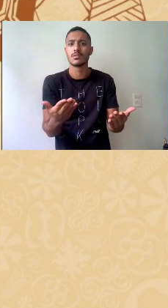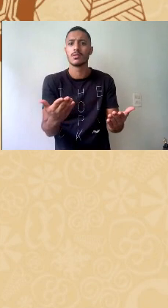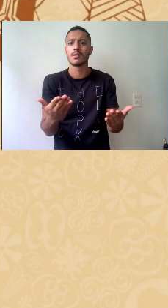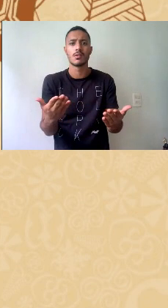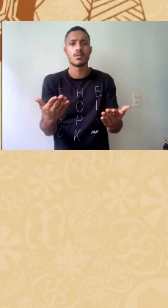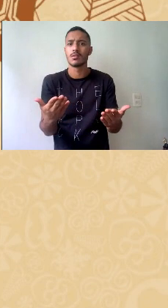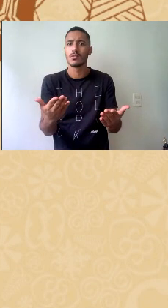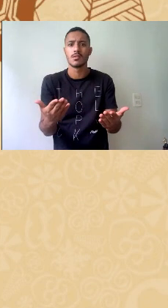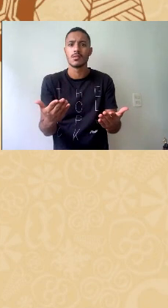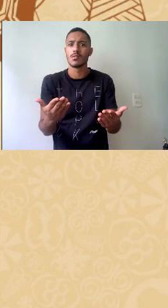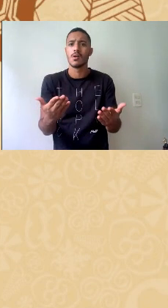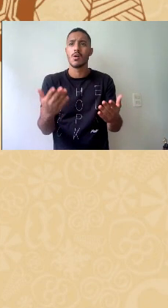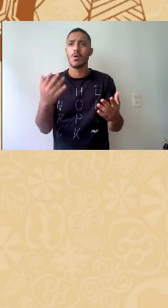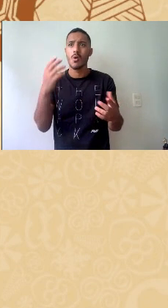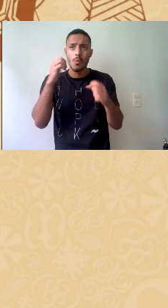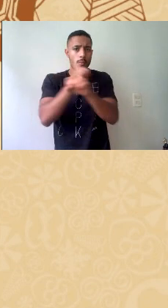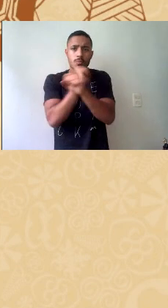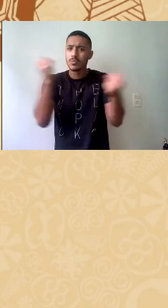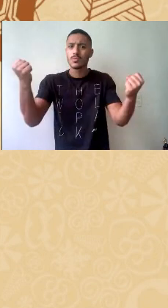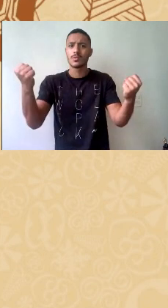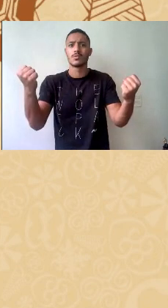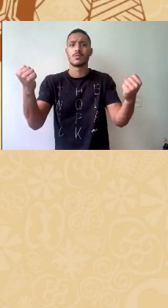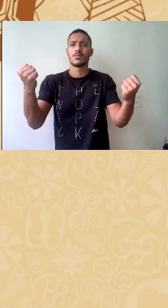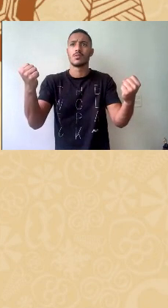aí a narrativa naturalizante, né?